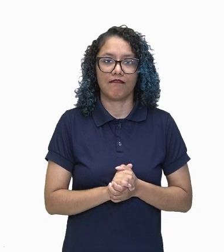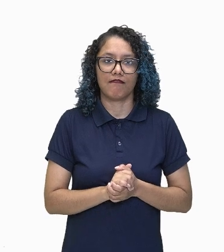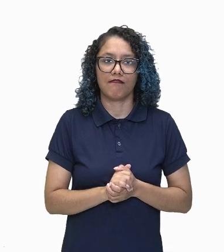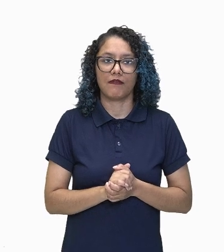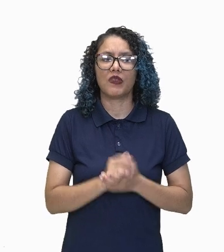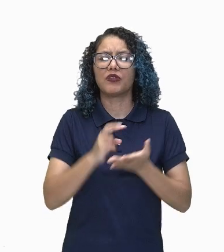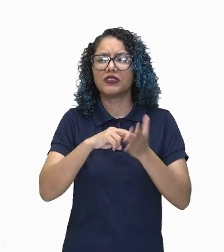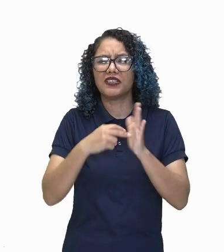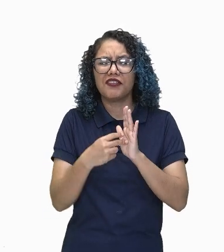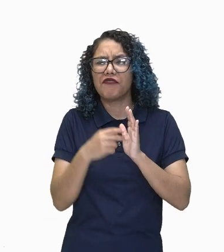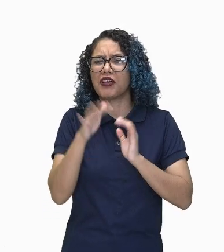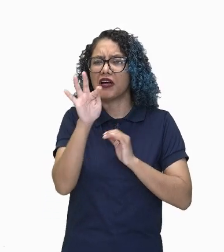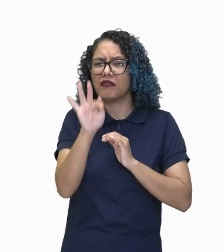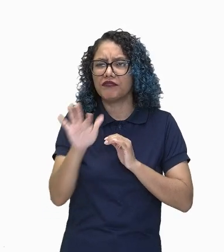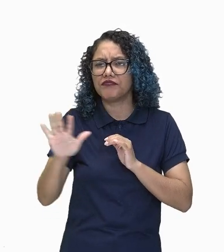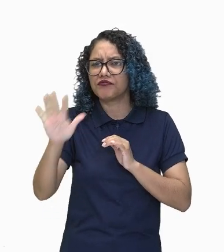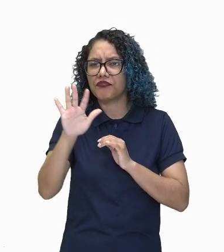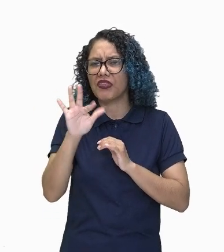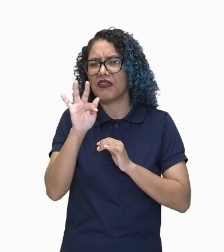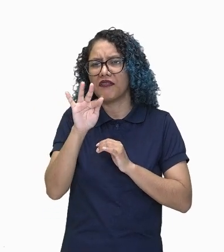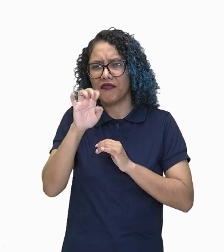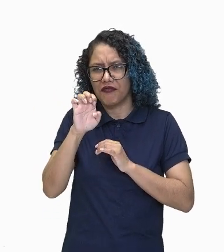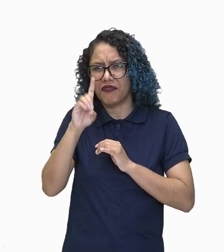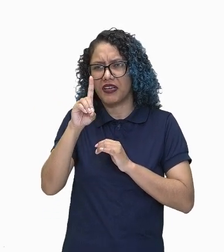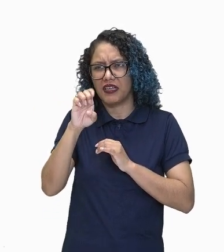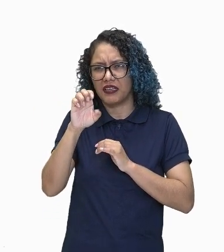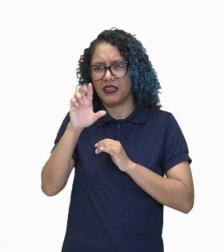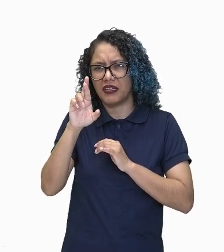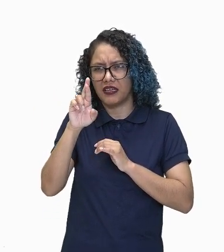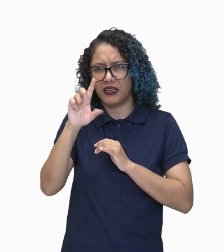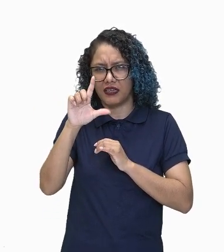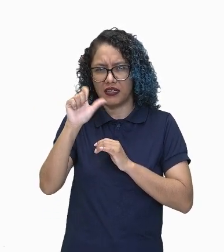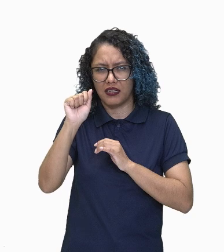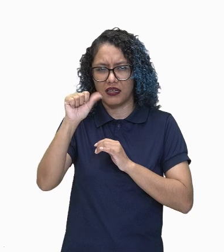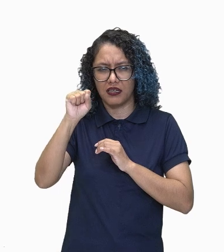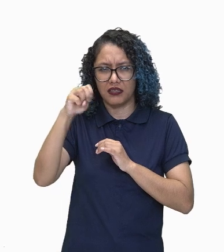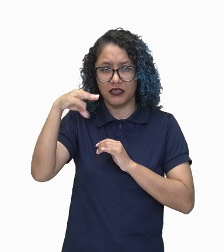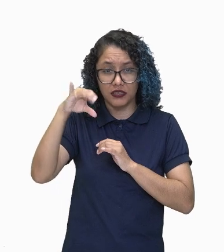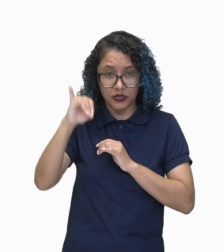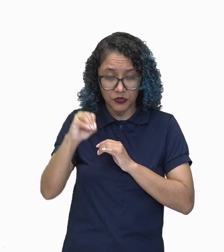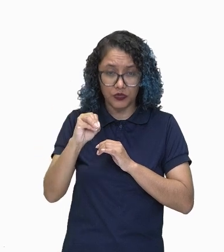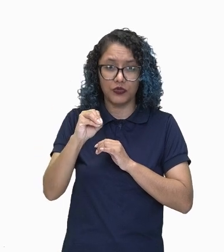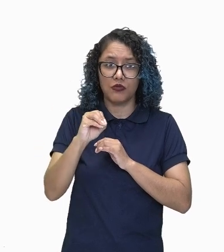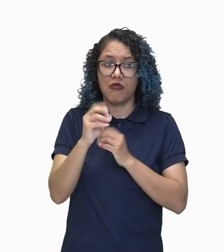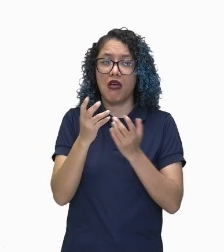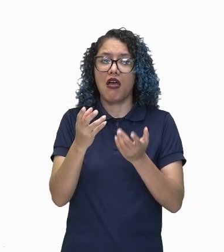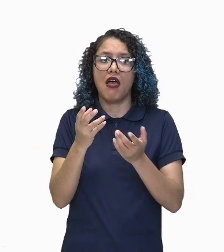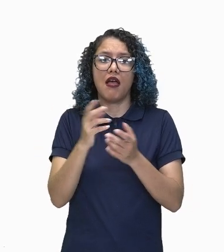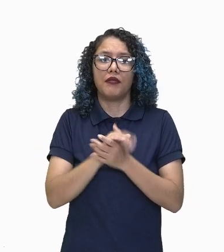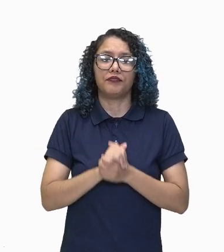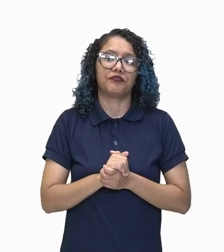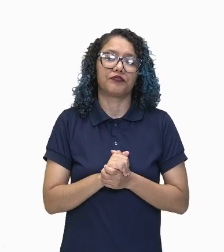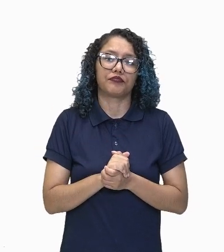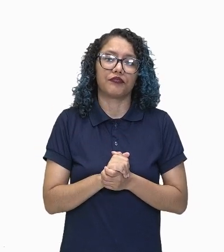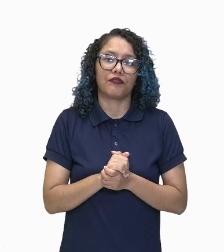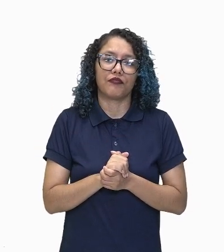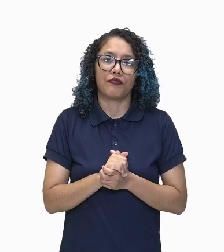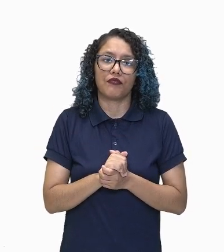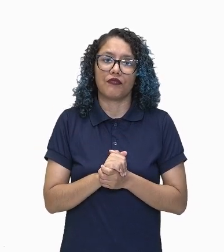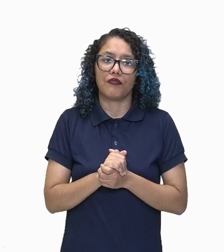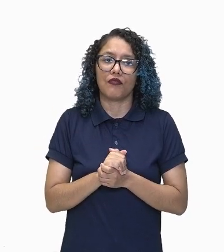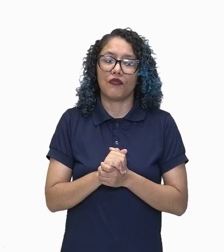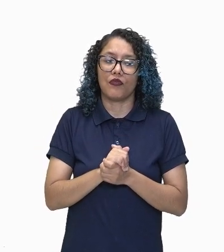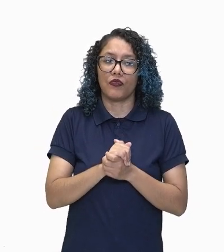que é o federalismo, professor? É a força que os estados federados têm no conjunto